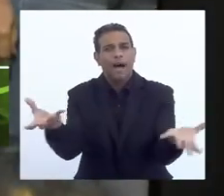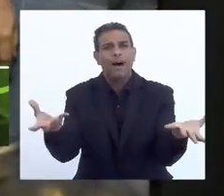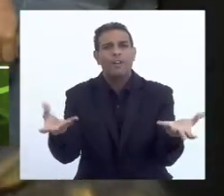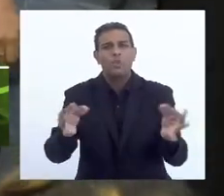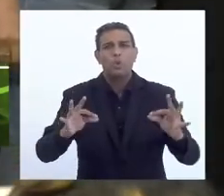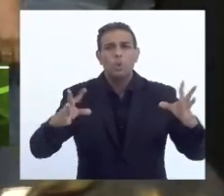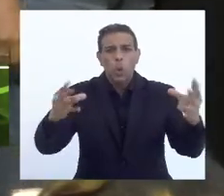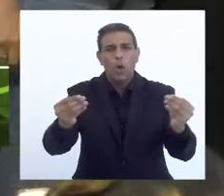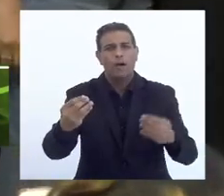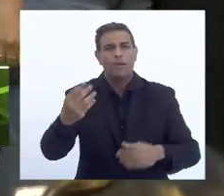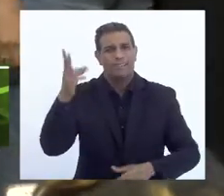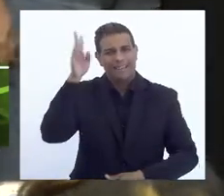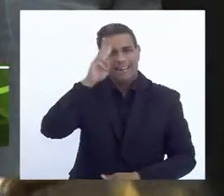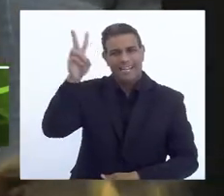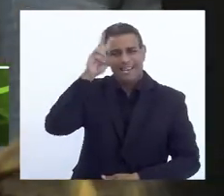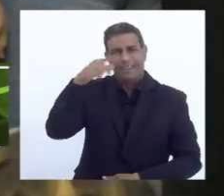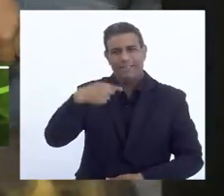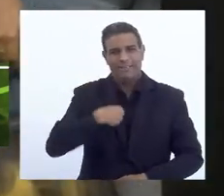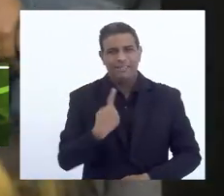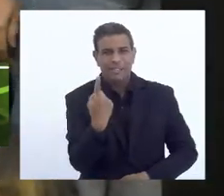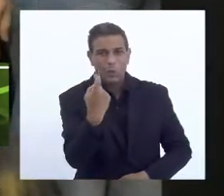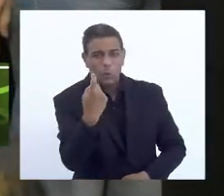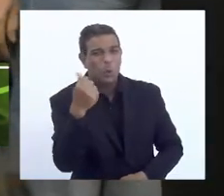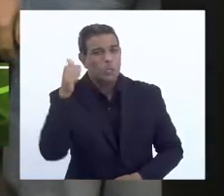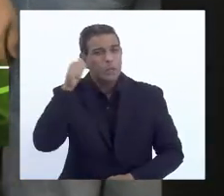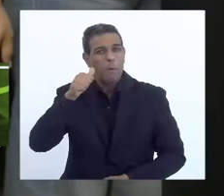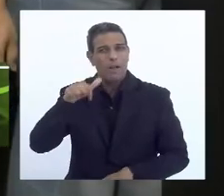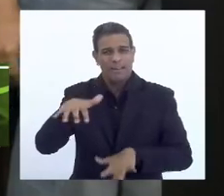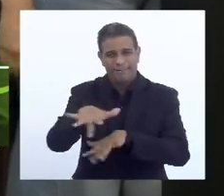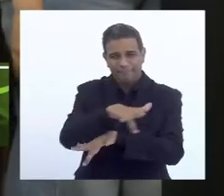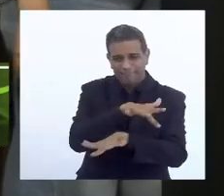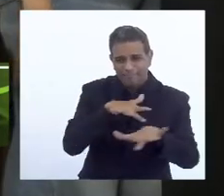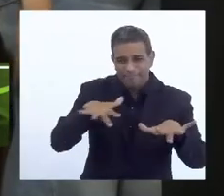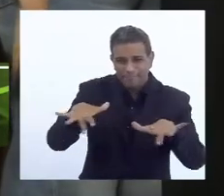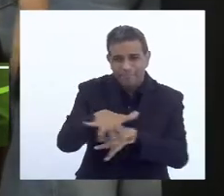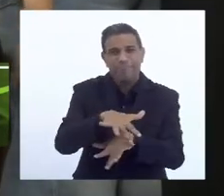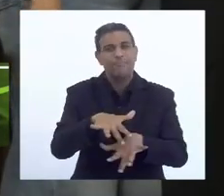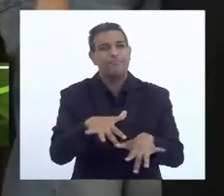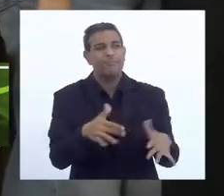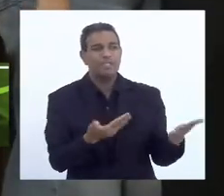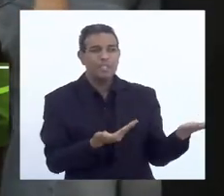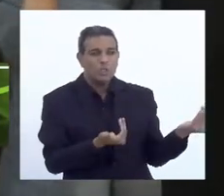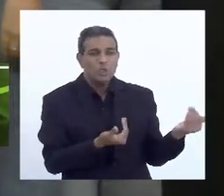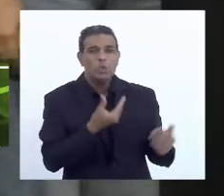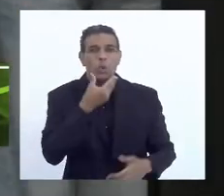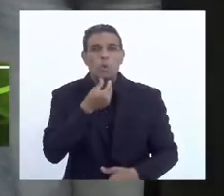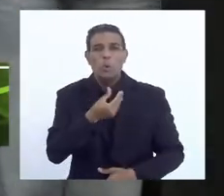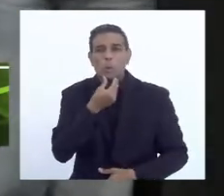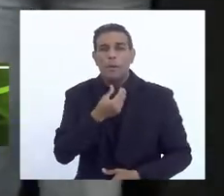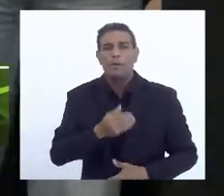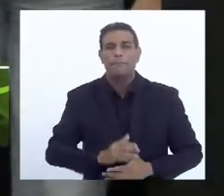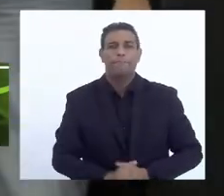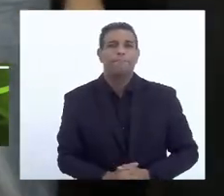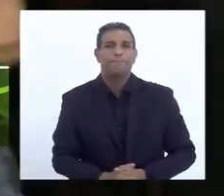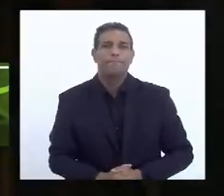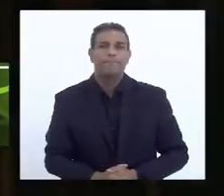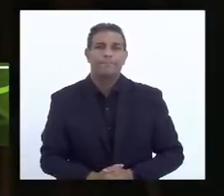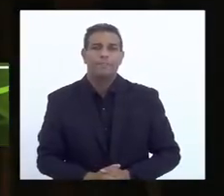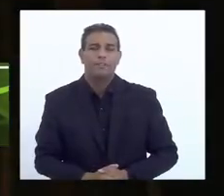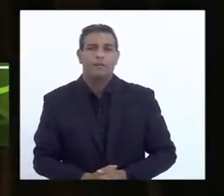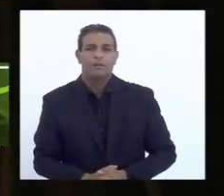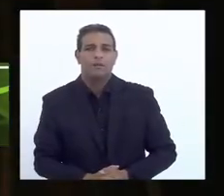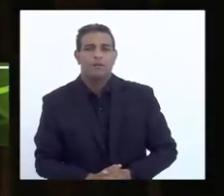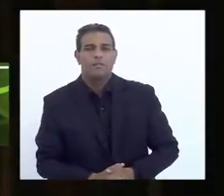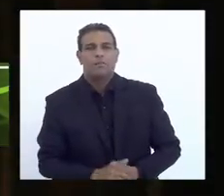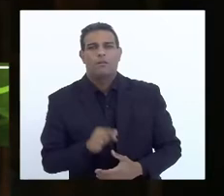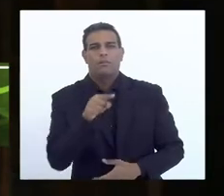suco. Eu era, ocasionalmente, a única mulher no meio dos meninos, éramos 5 pessoas. E aí,